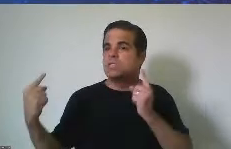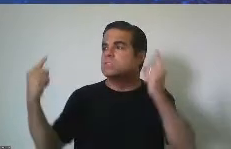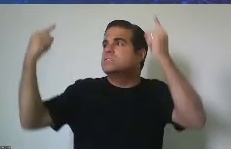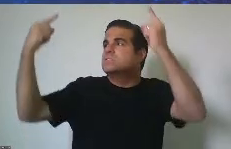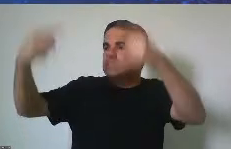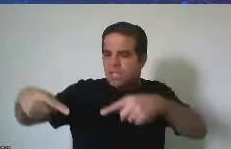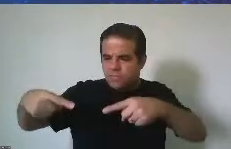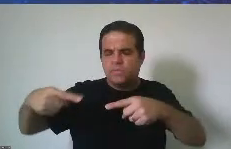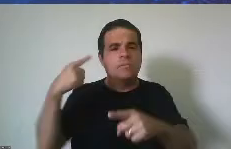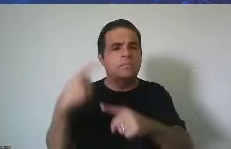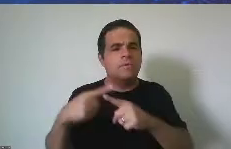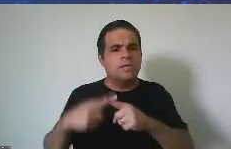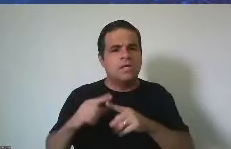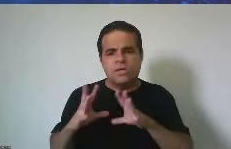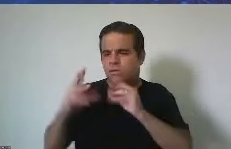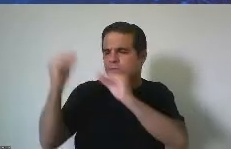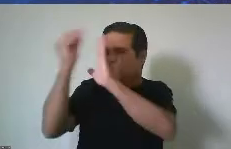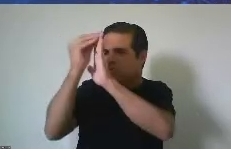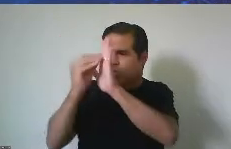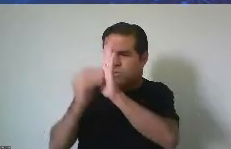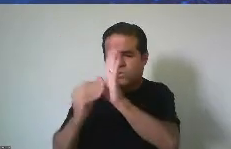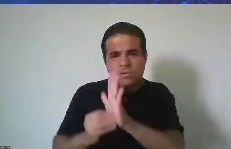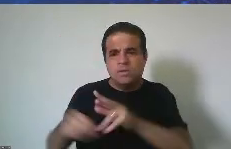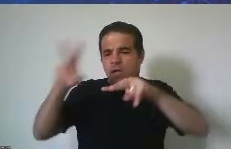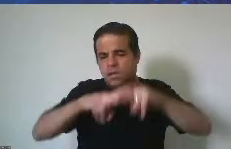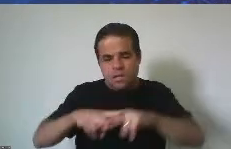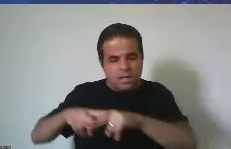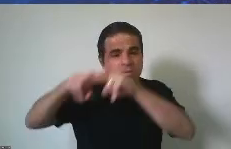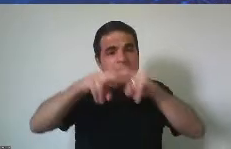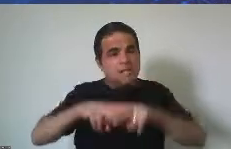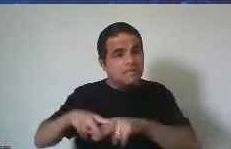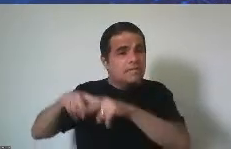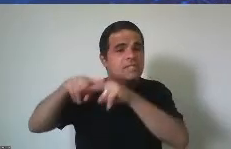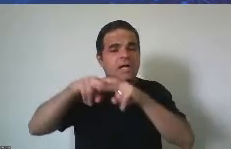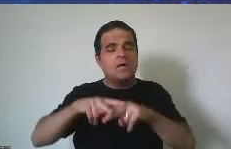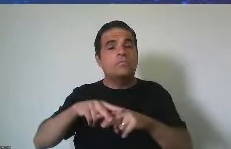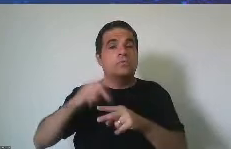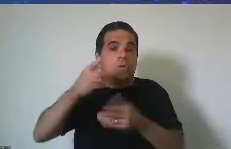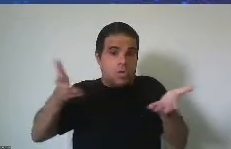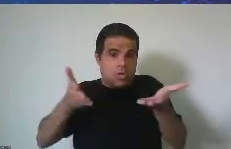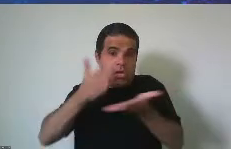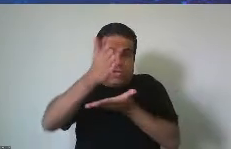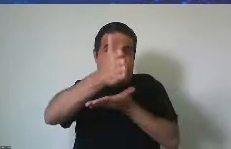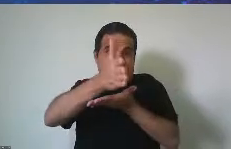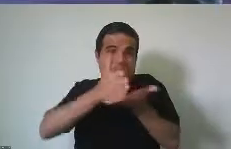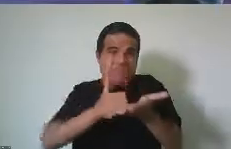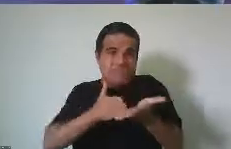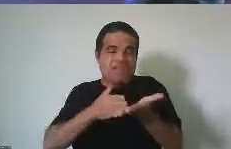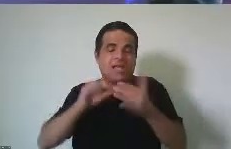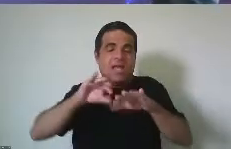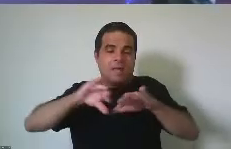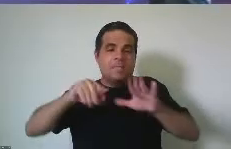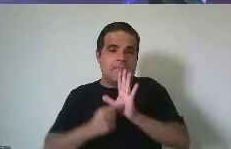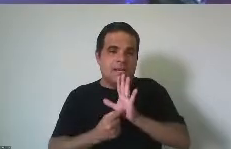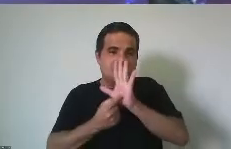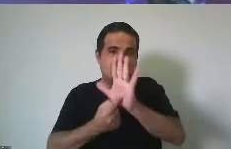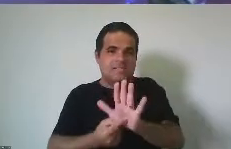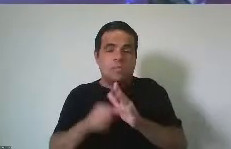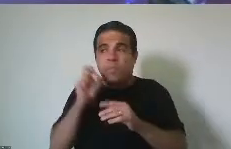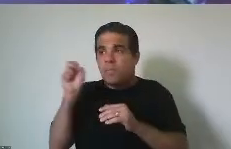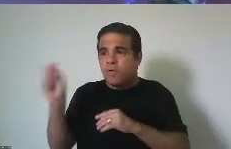todo o componente passa por revisão Então a gente vai dividir a apresentação estamos aqui